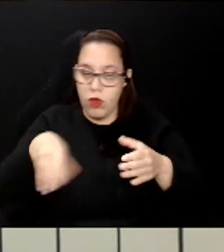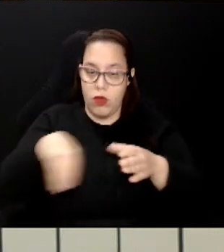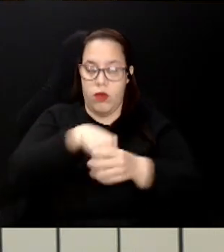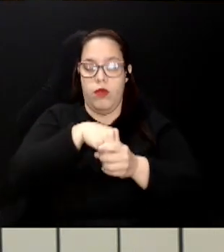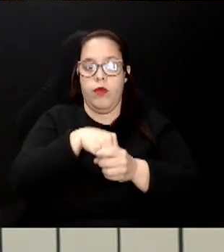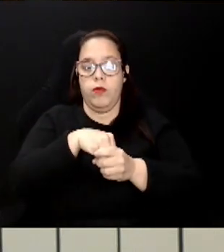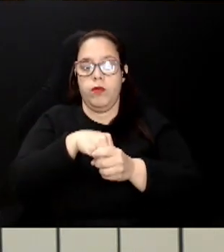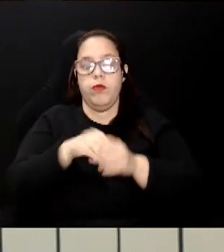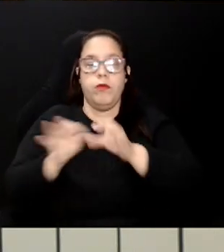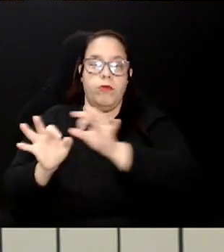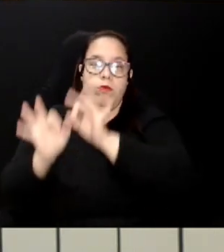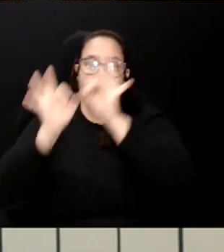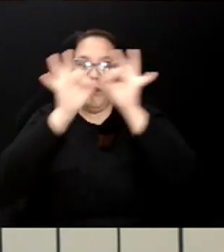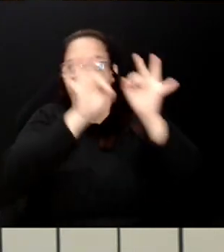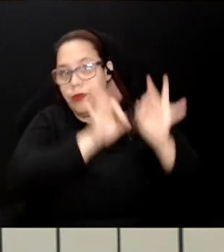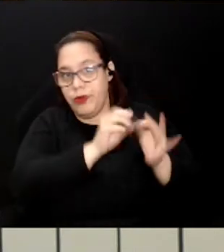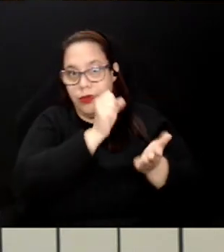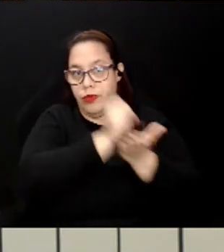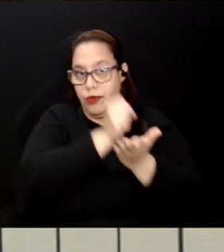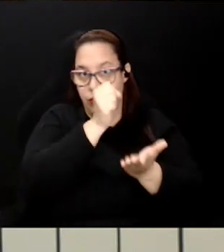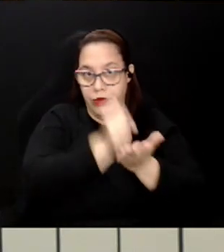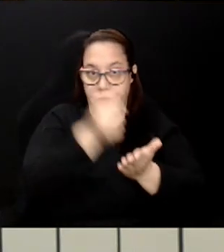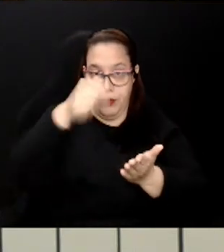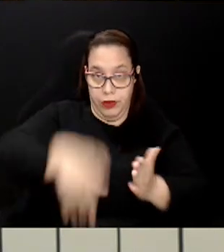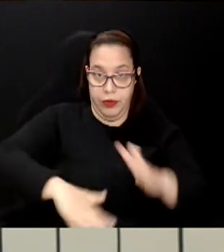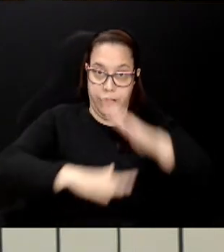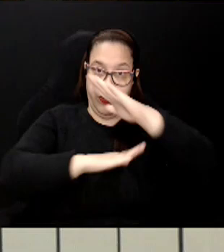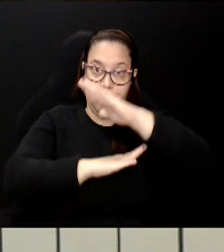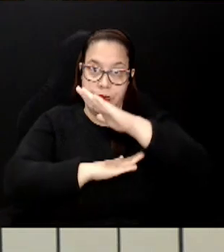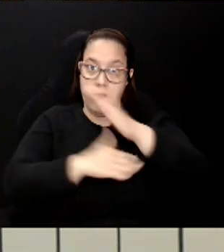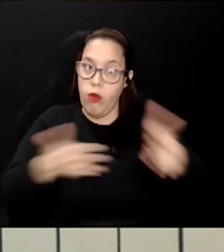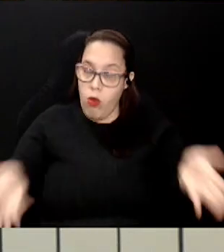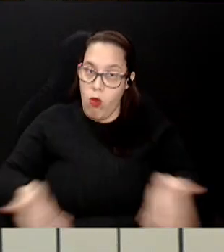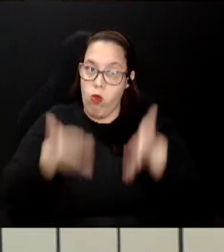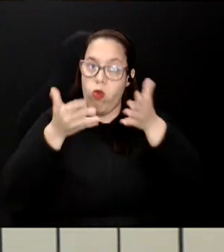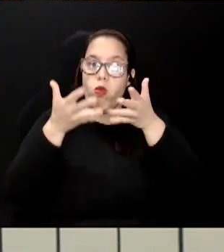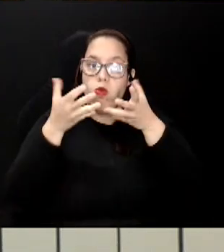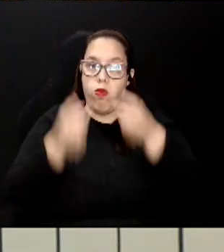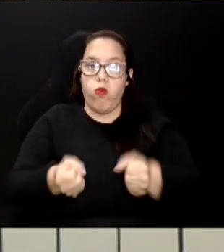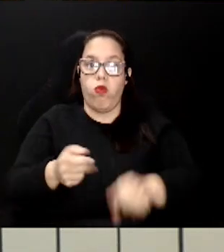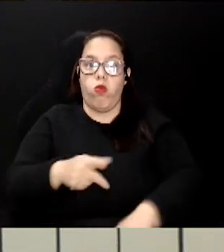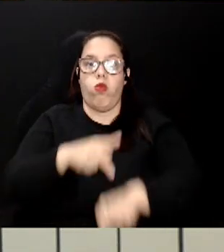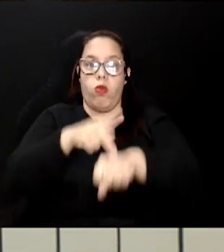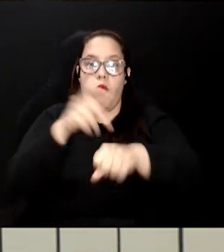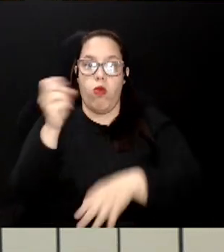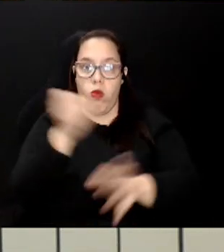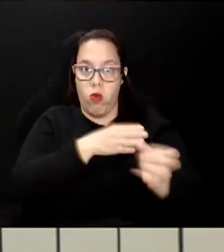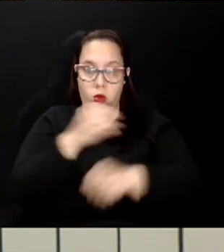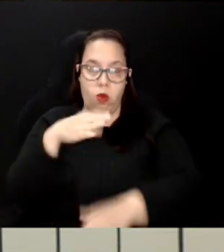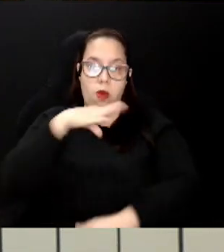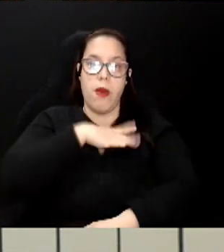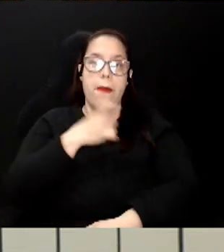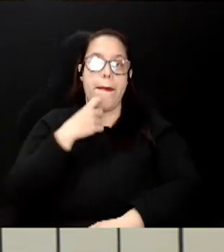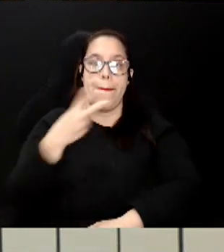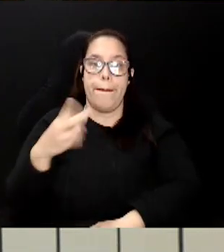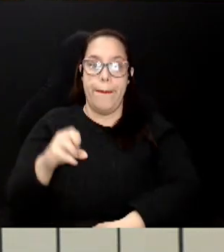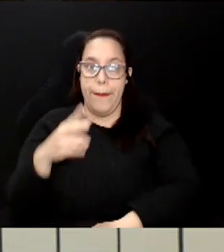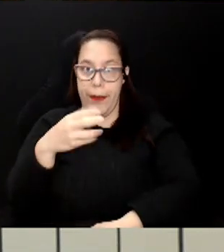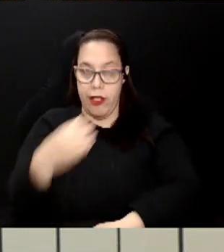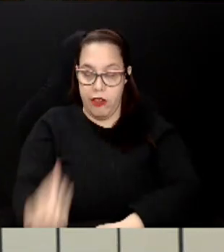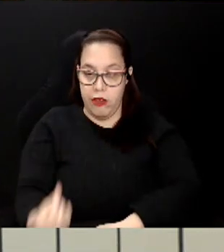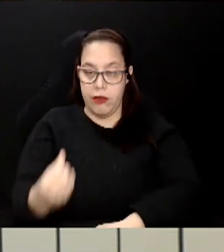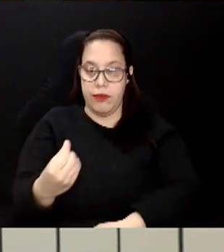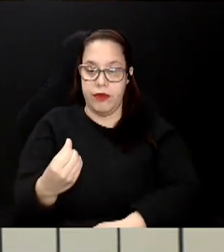acompanhamento dos contratos aqui da casa. A iniciativa recebeu o prêmio Inova Cidade 2026 e foi a